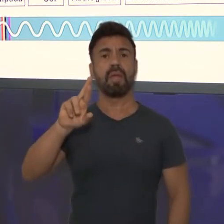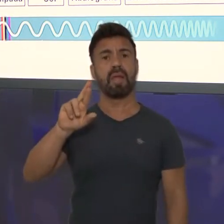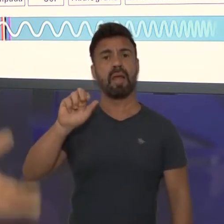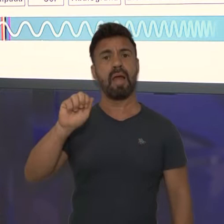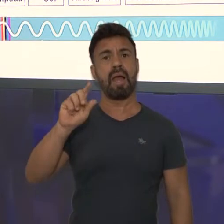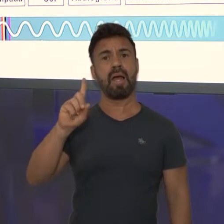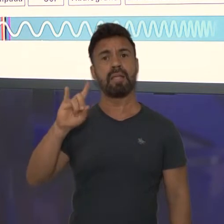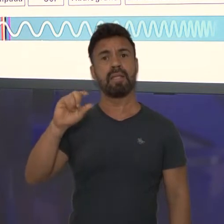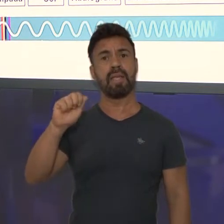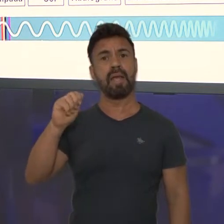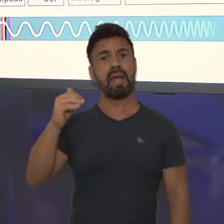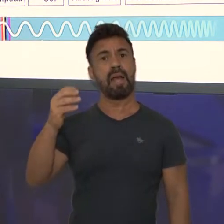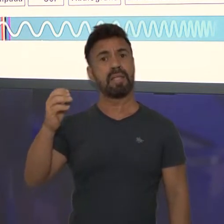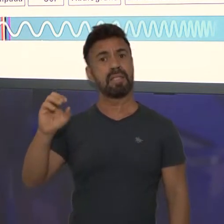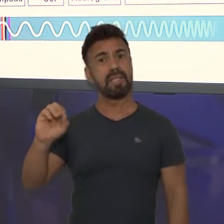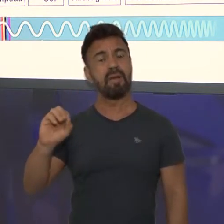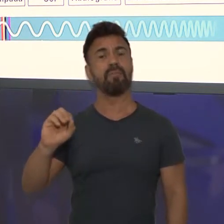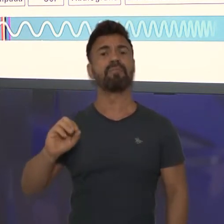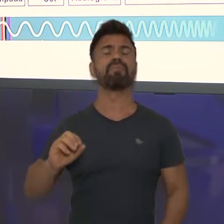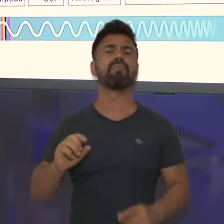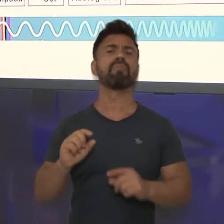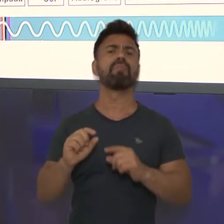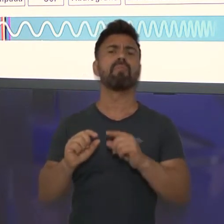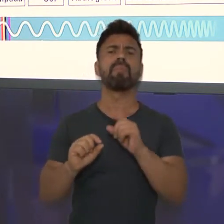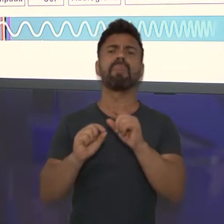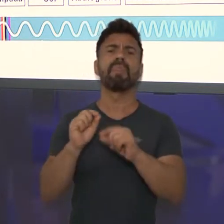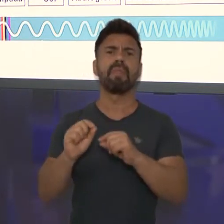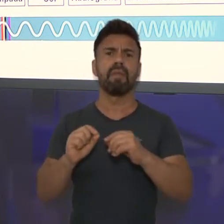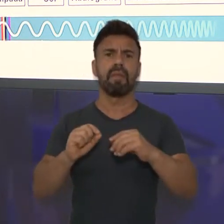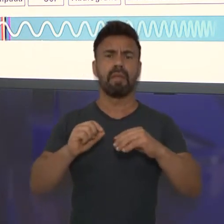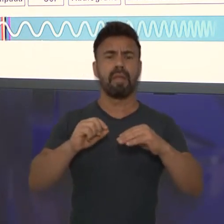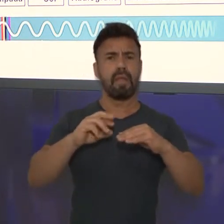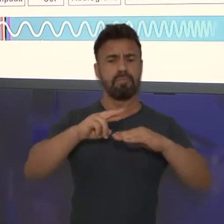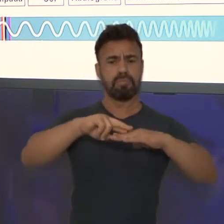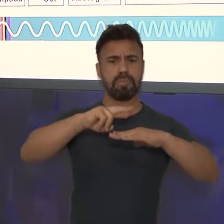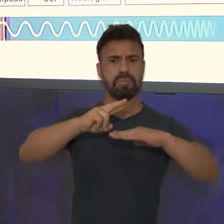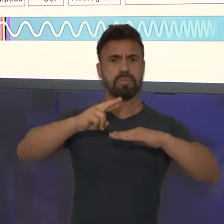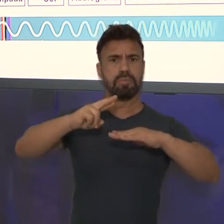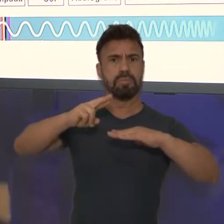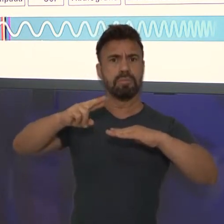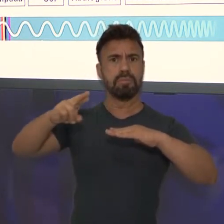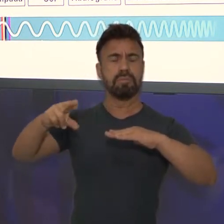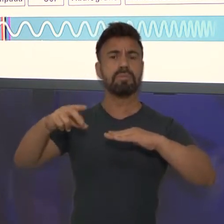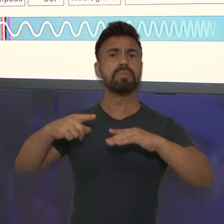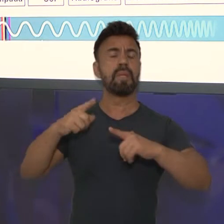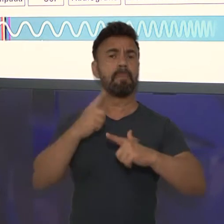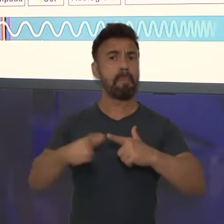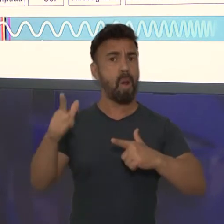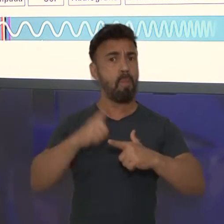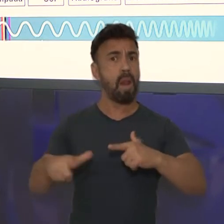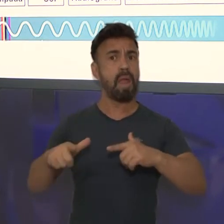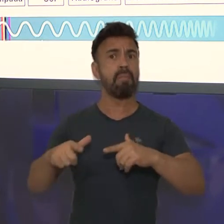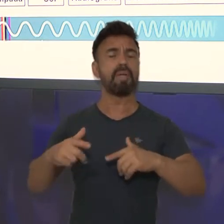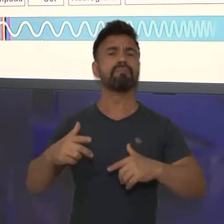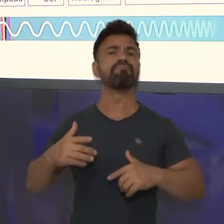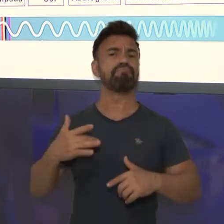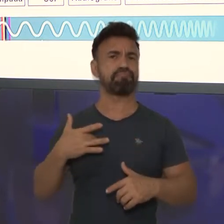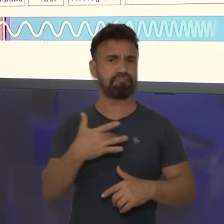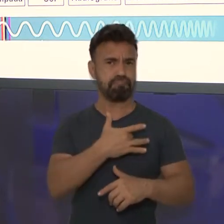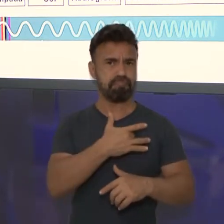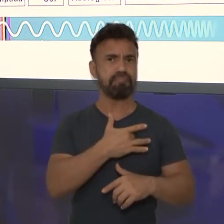radiações ionizantes, que são aqueles tipos de radiação que podem trazer algum tipo de dano para a nossa saúde, porque